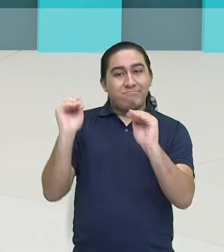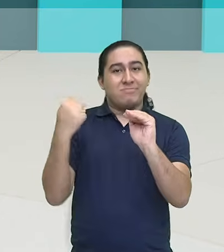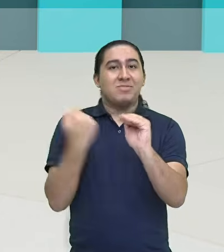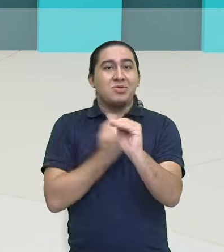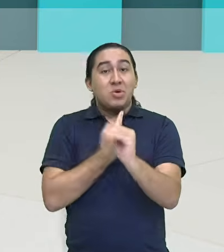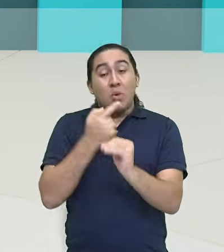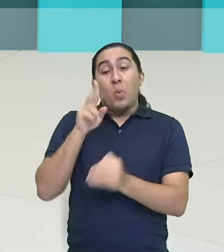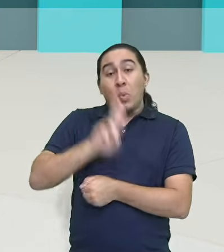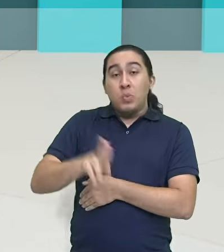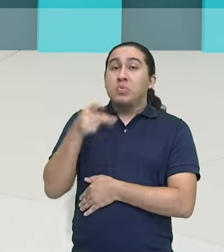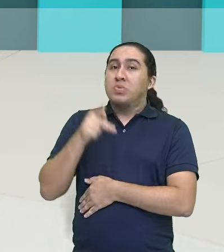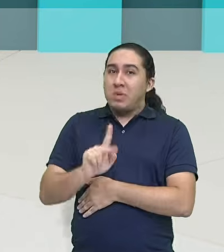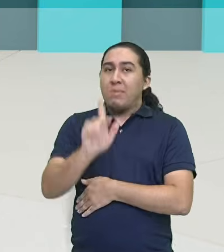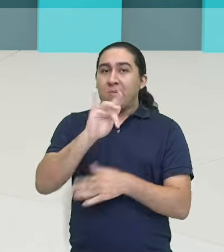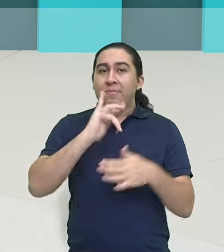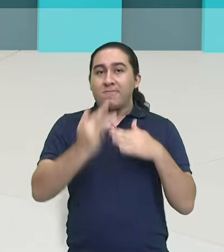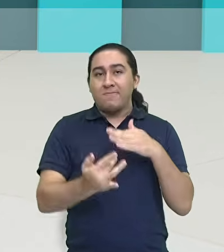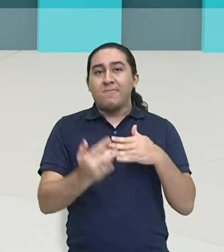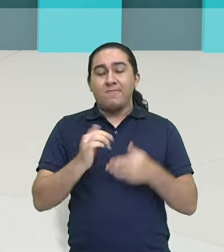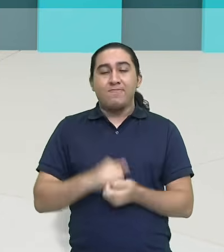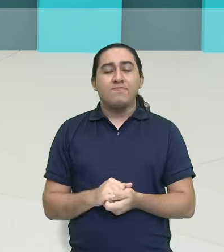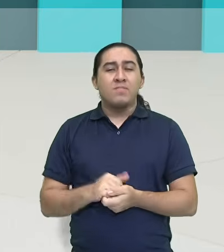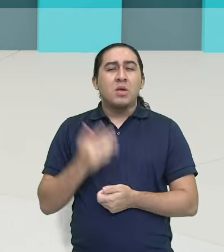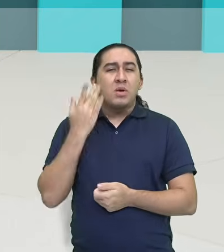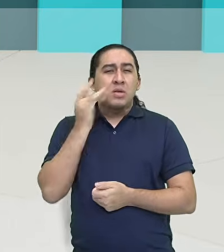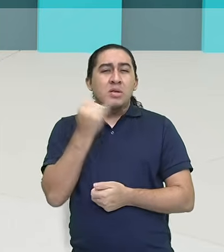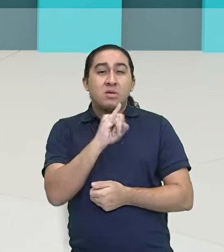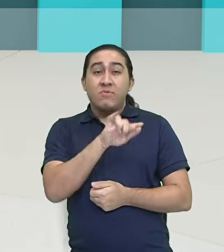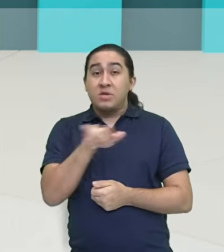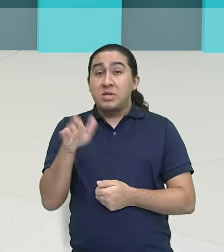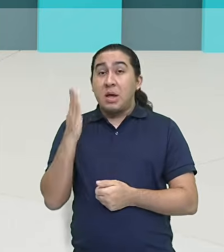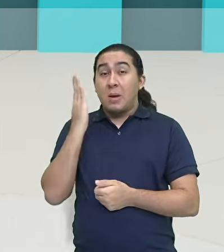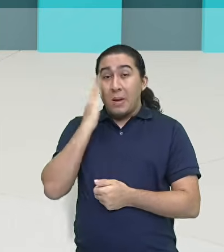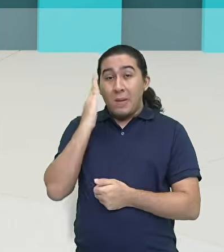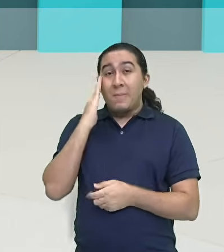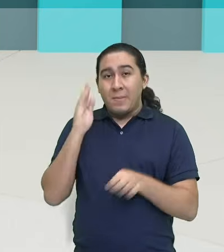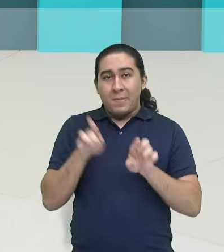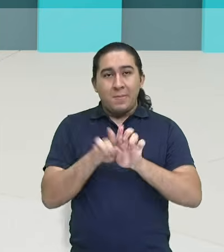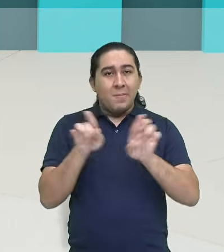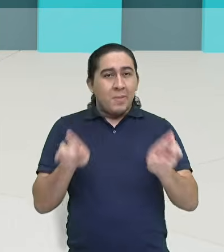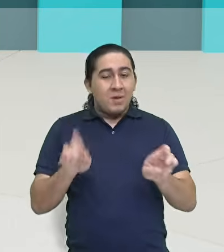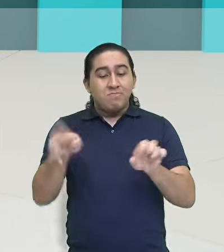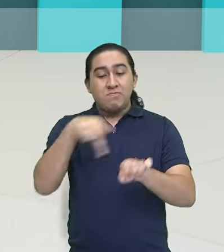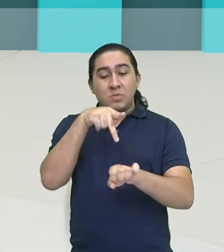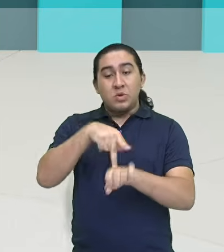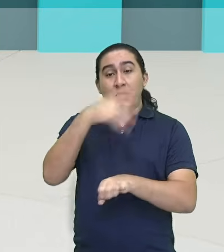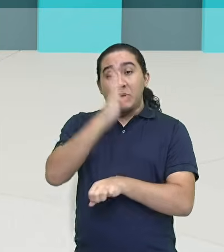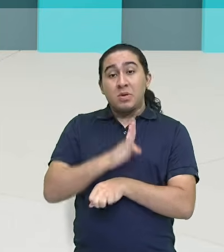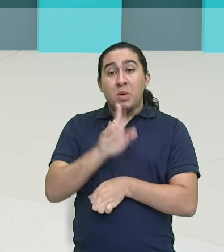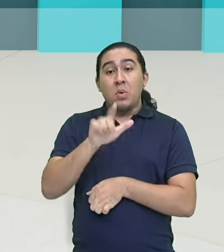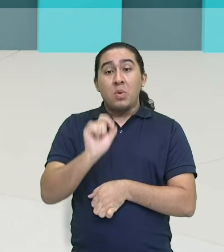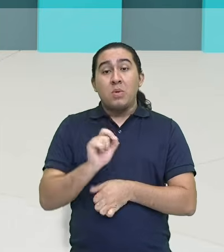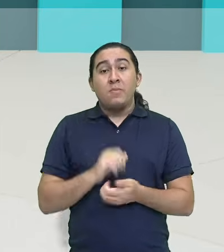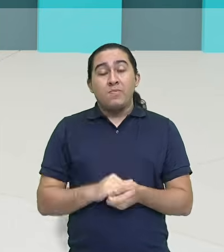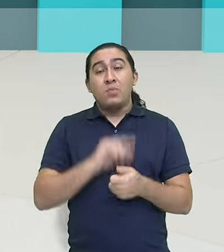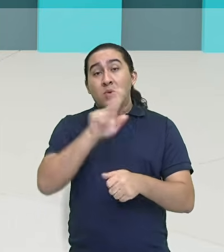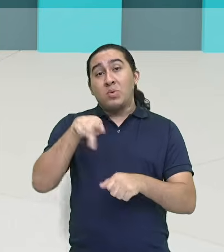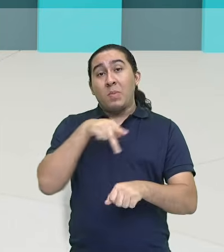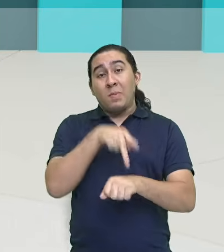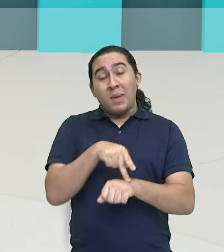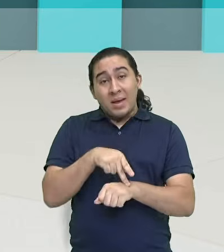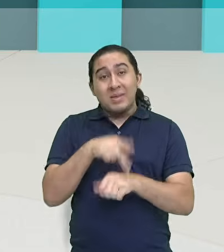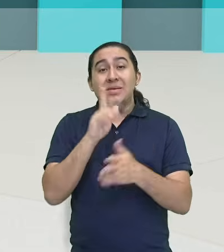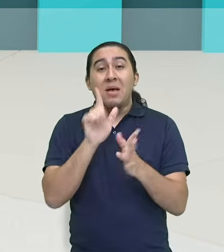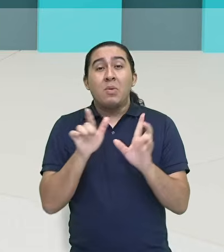consumimos bastante as redes sociais. Não sei se vocês sabem, mas o Brasil é um dos primeiros países com